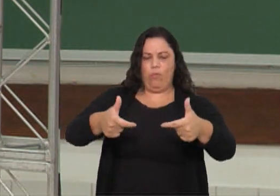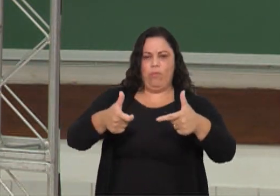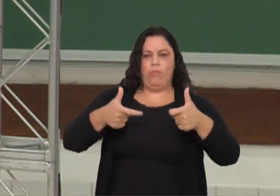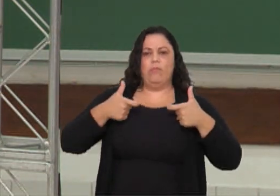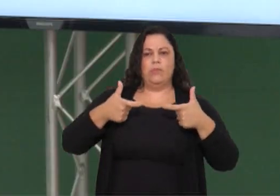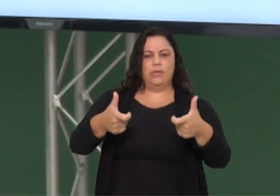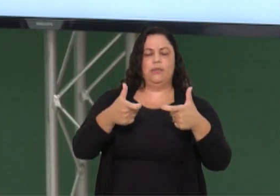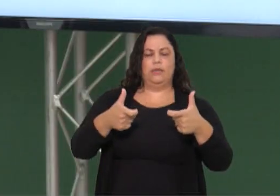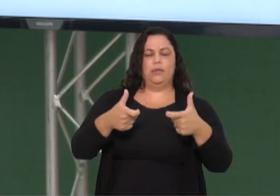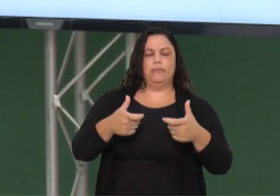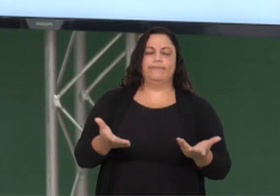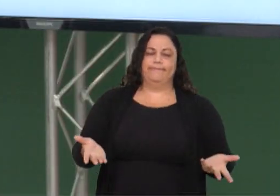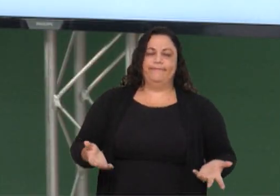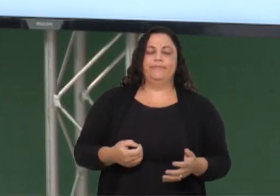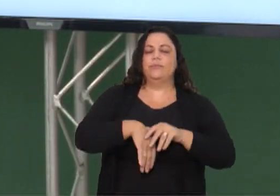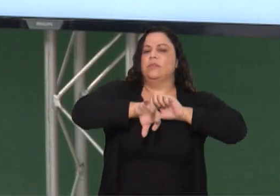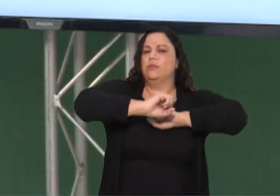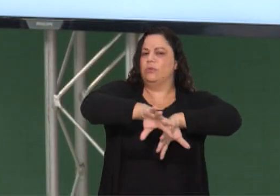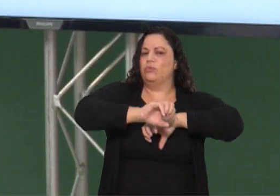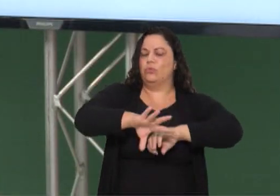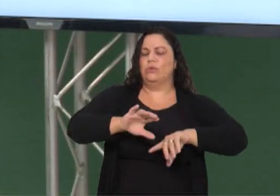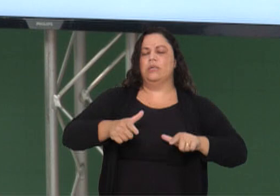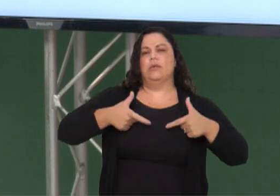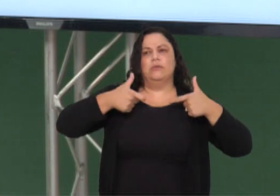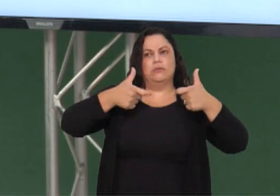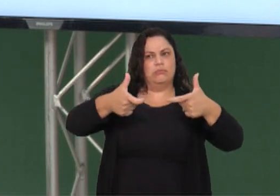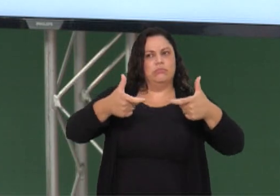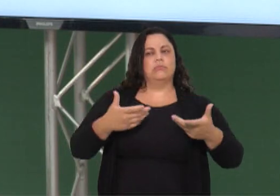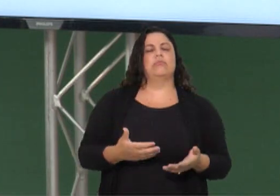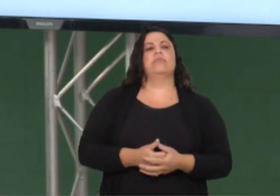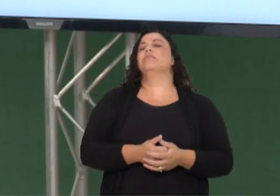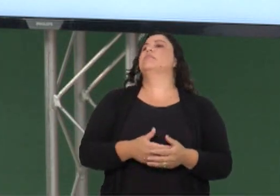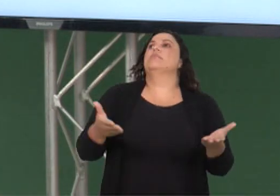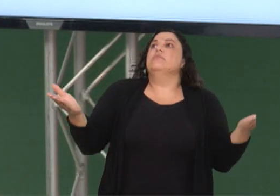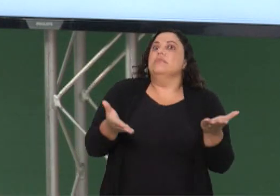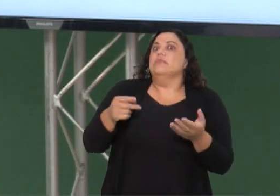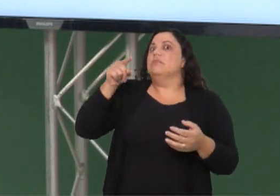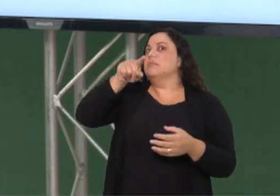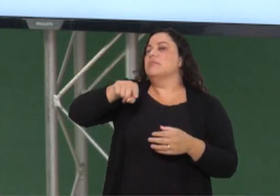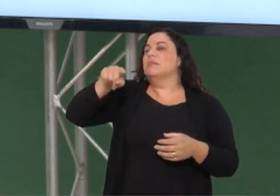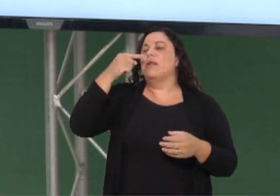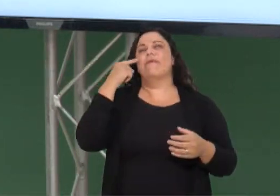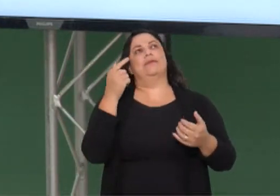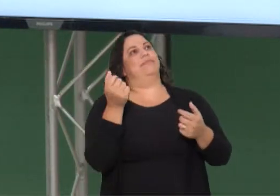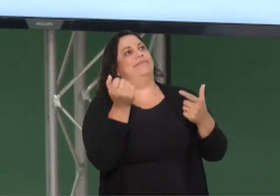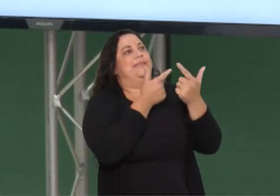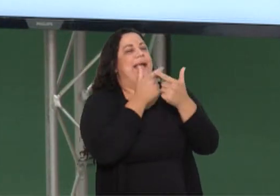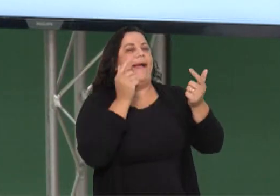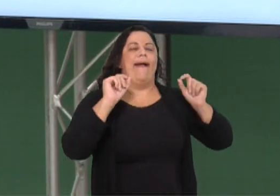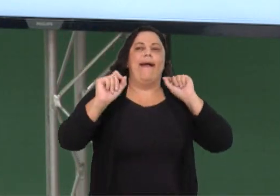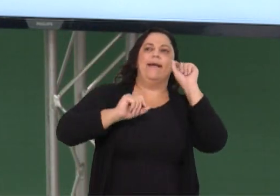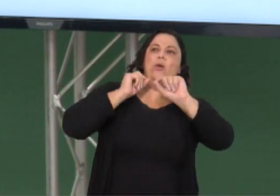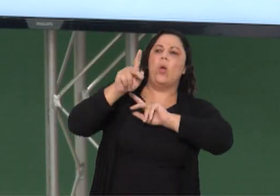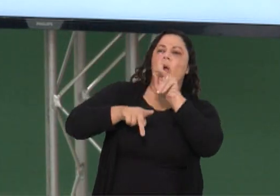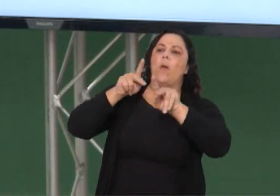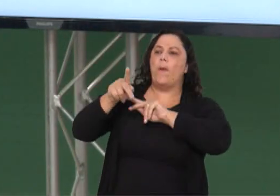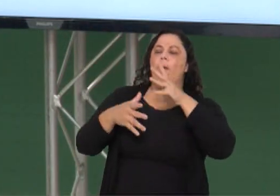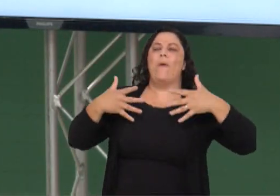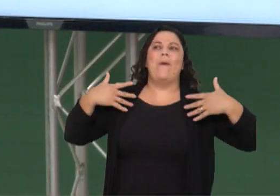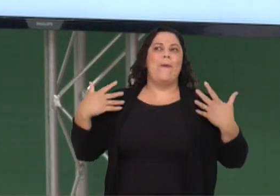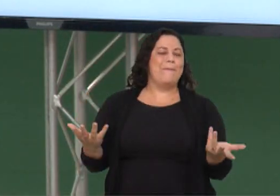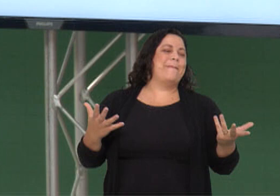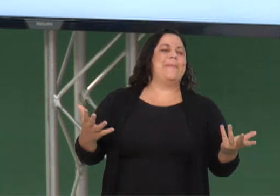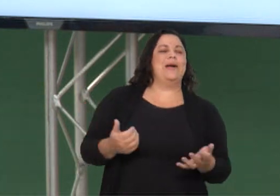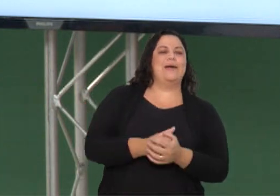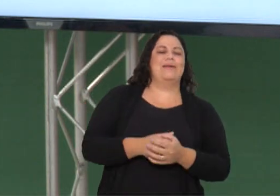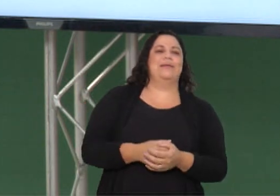aí. Educação militarizada. Aí vocês vão se divertir, vão colocar lá, quem pode, quem tem acesso. Coloca lá,